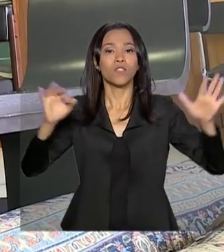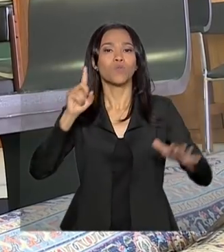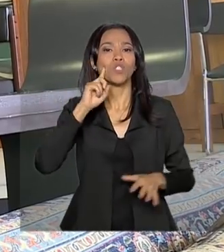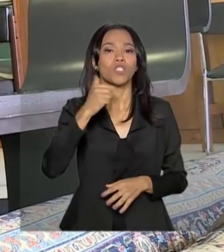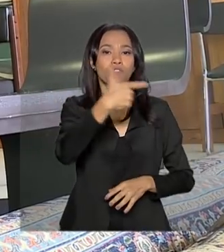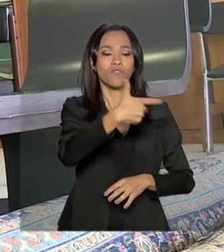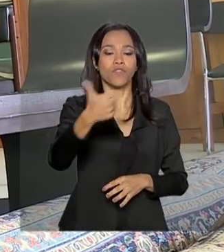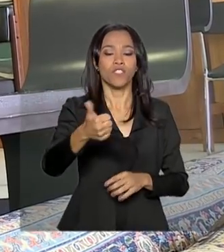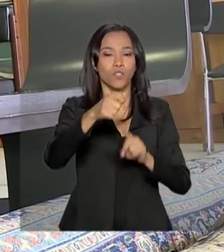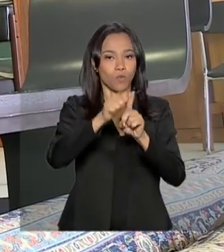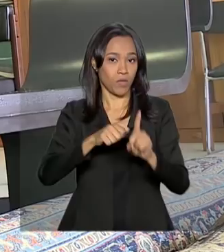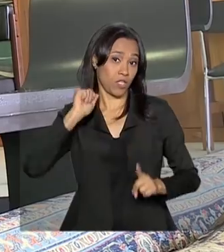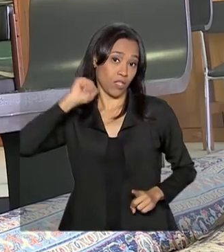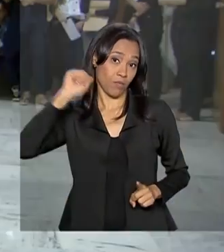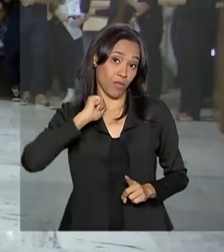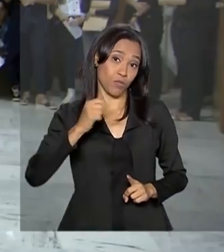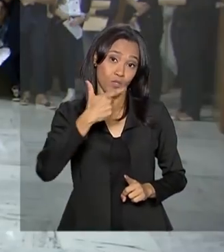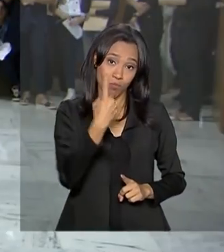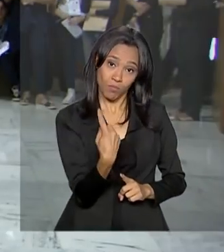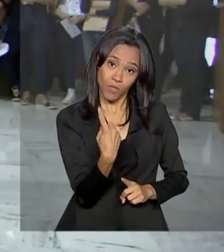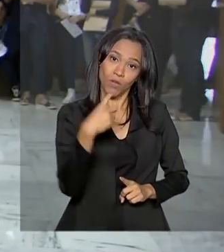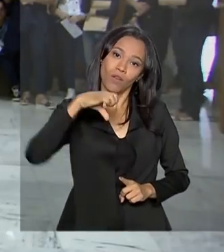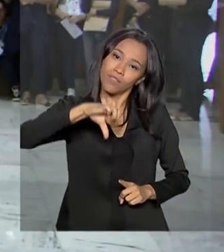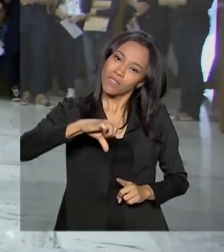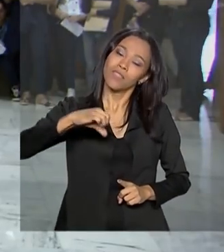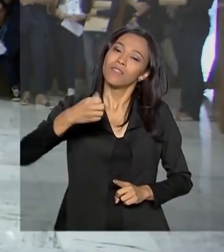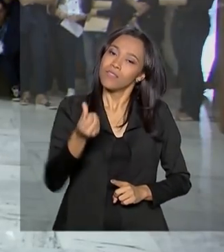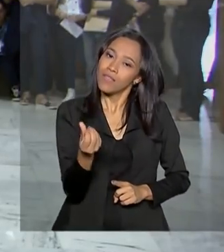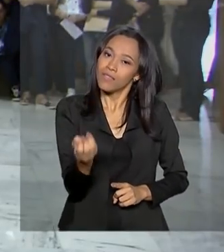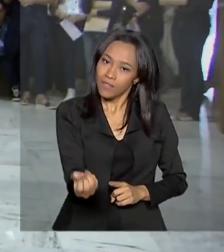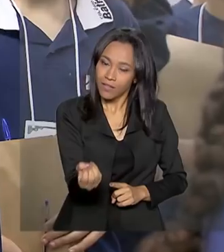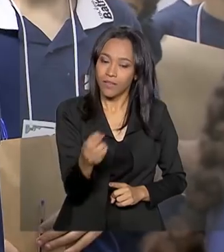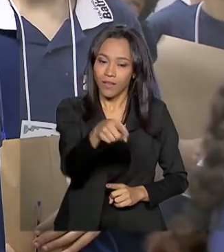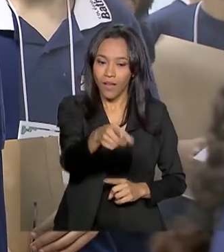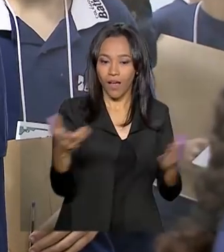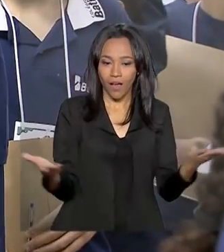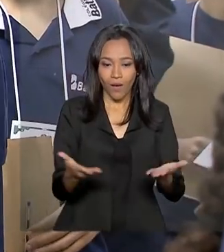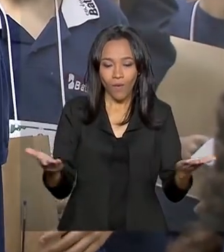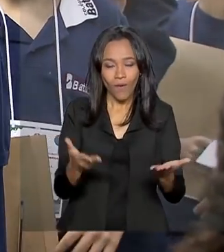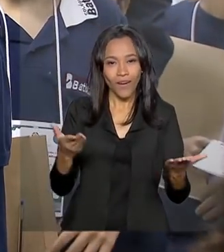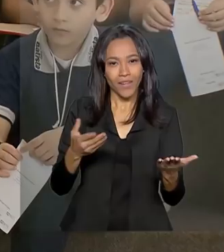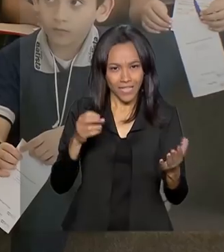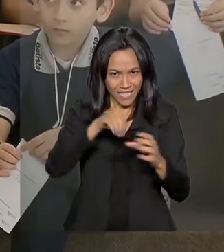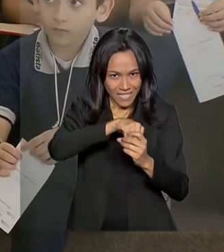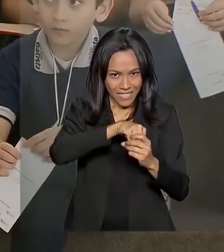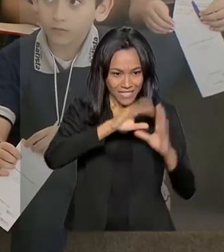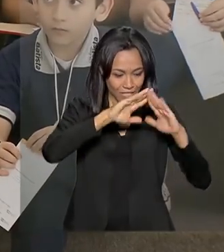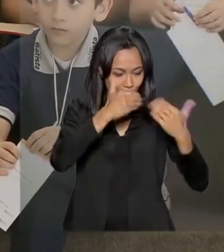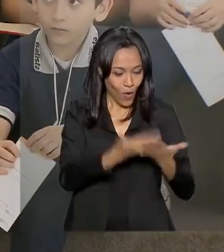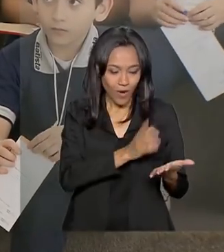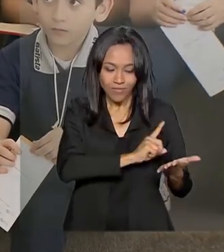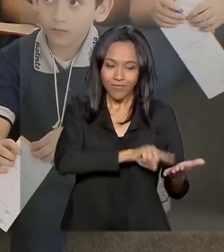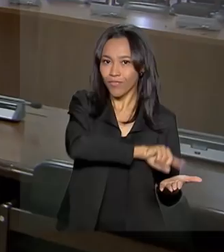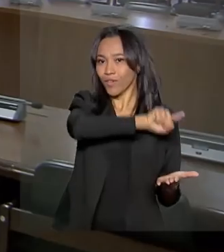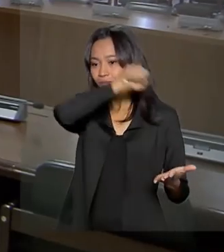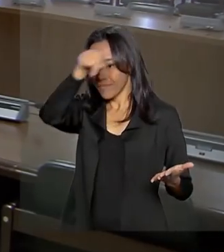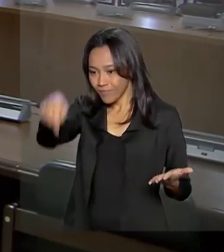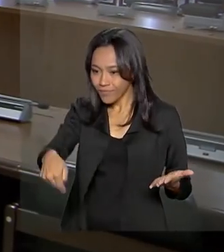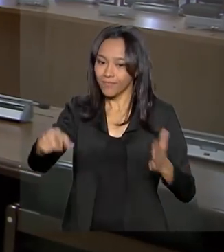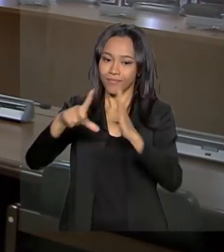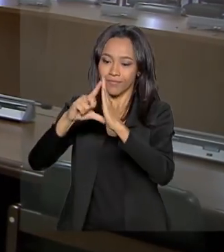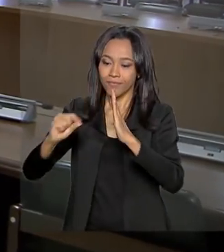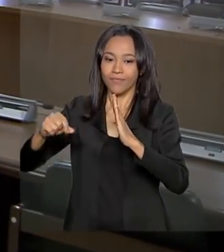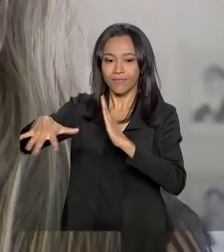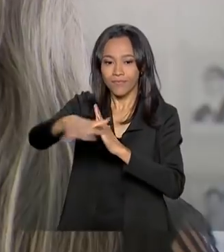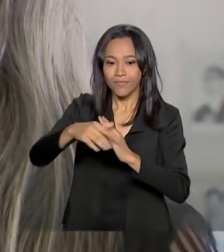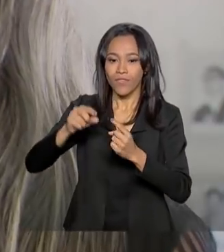de abril de 1960. A história saiu da sala de aula e foi contada em cada parada da